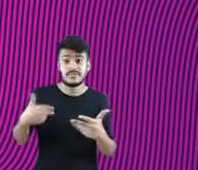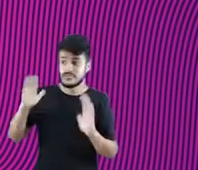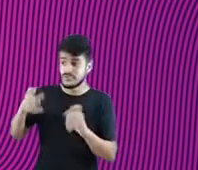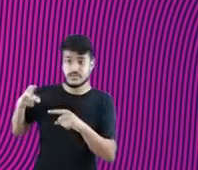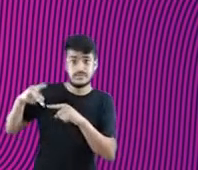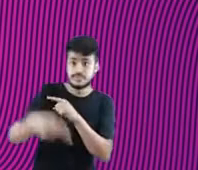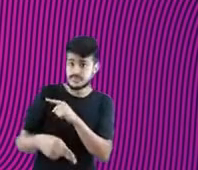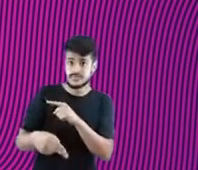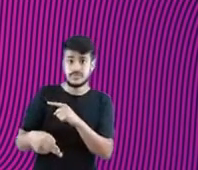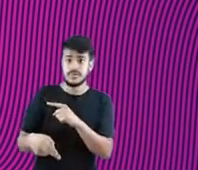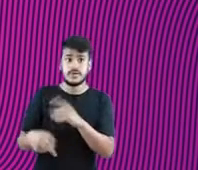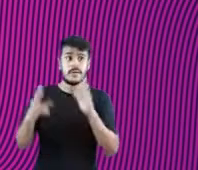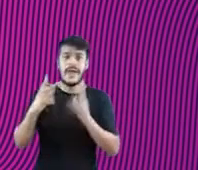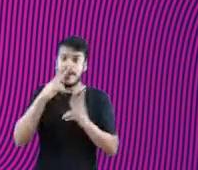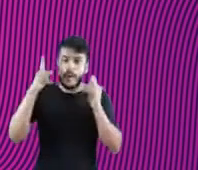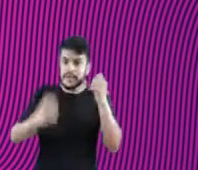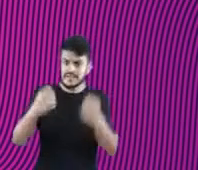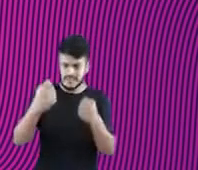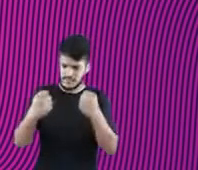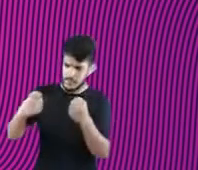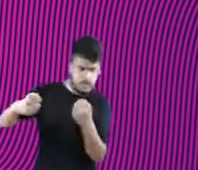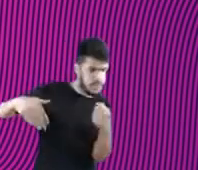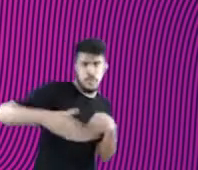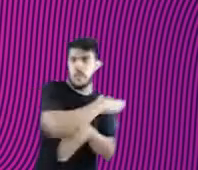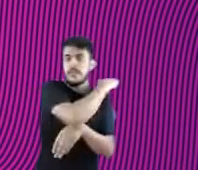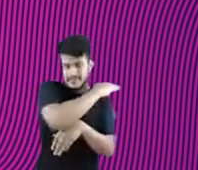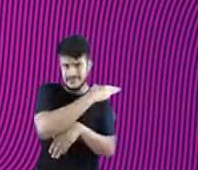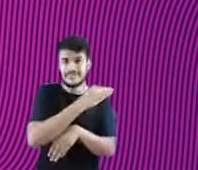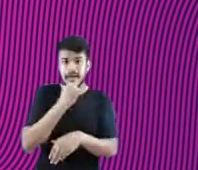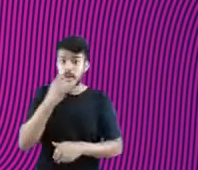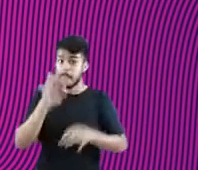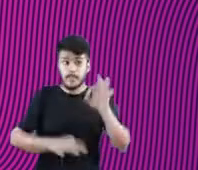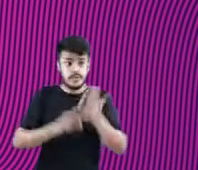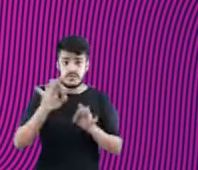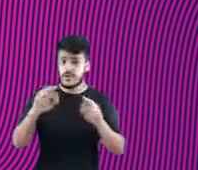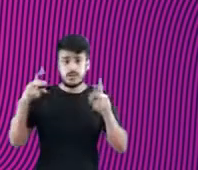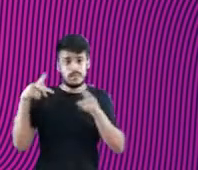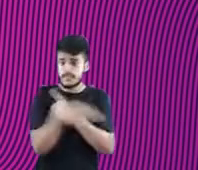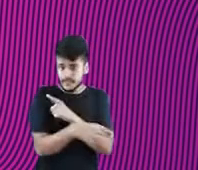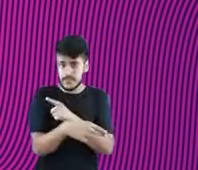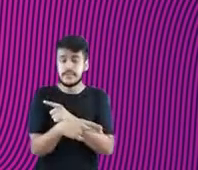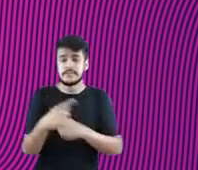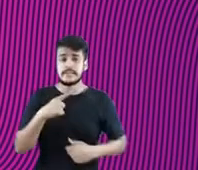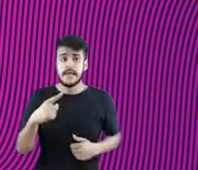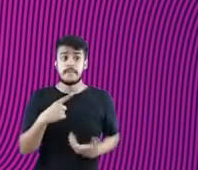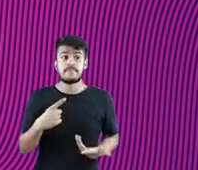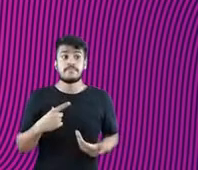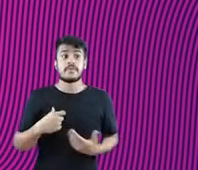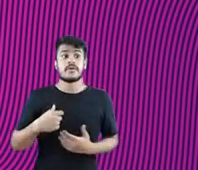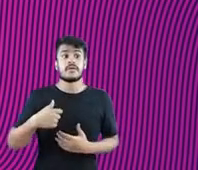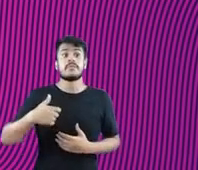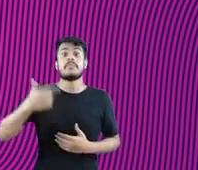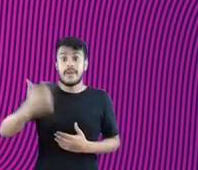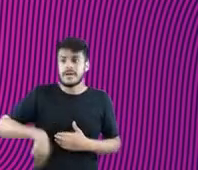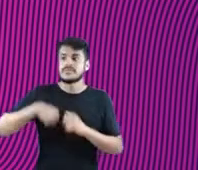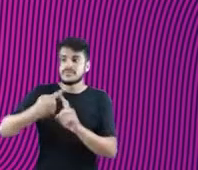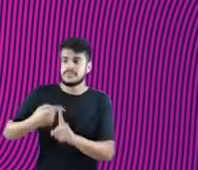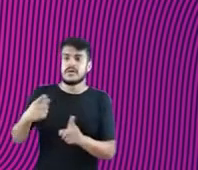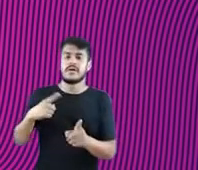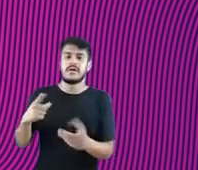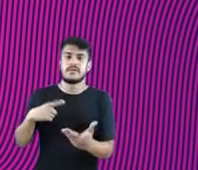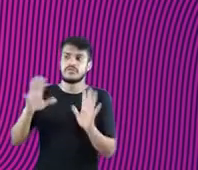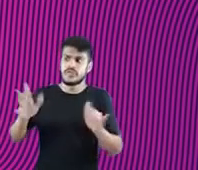um atropelamento, né? Esse projeto é interrompido, né? Então, assim, isso já causa um